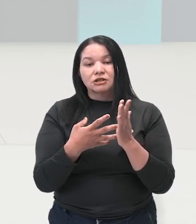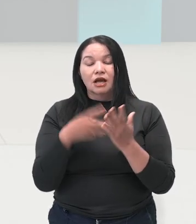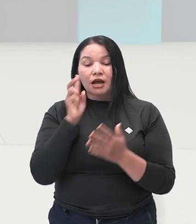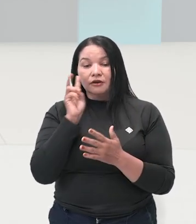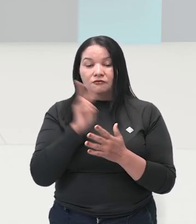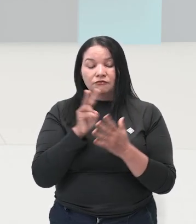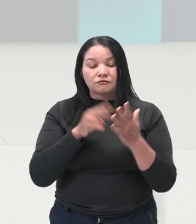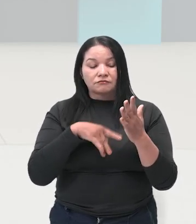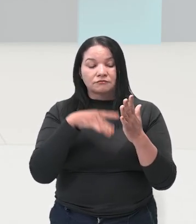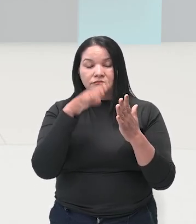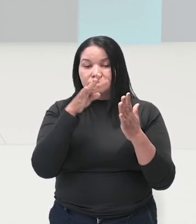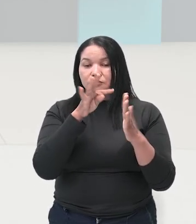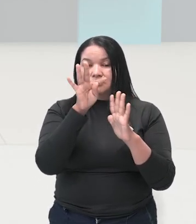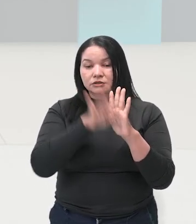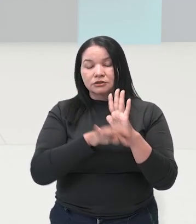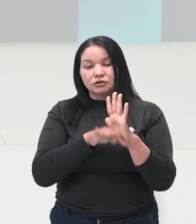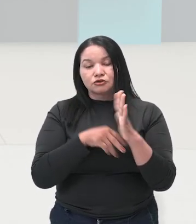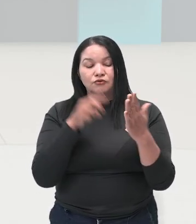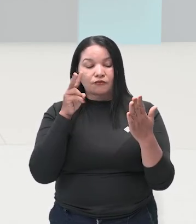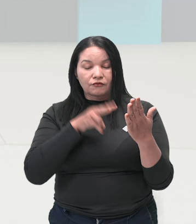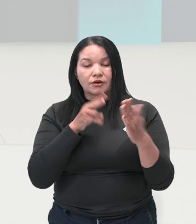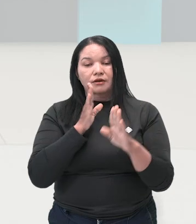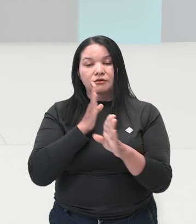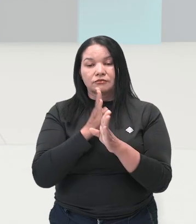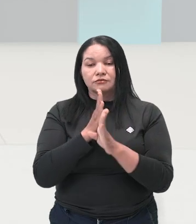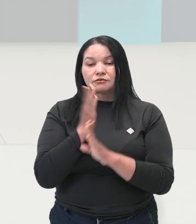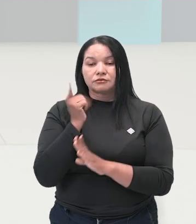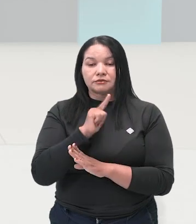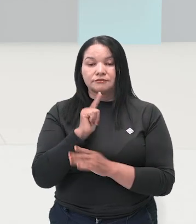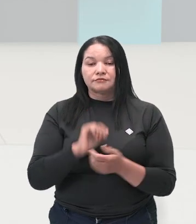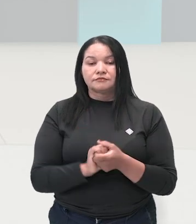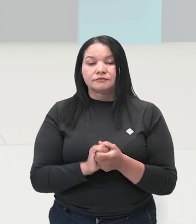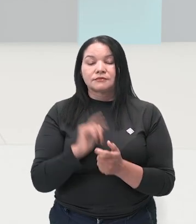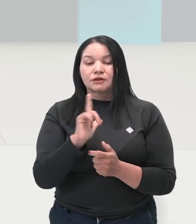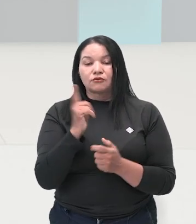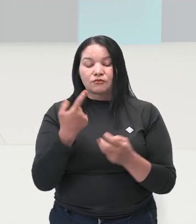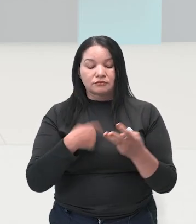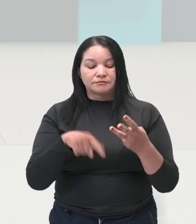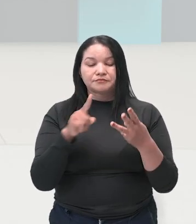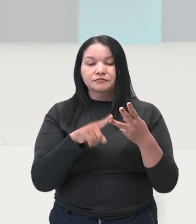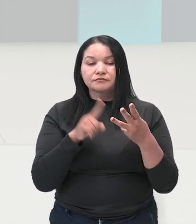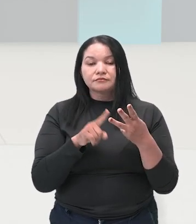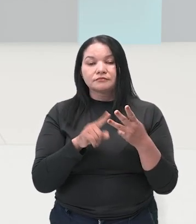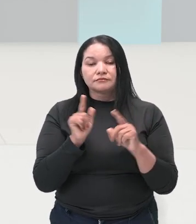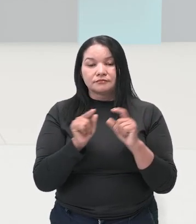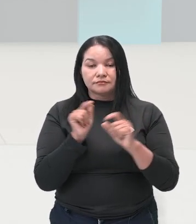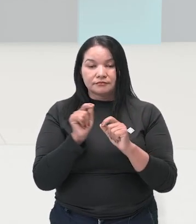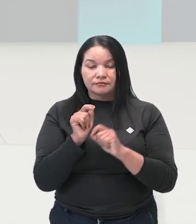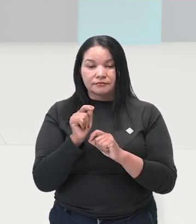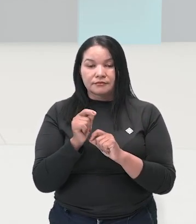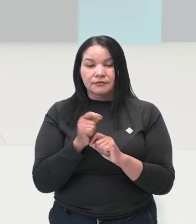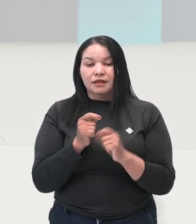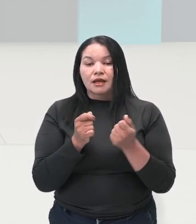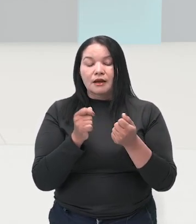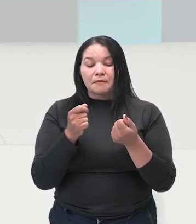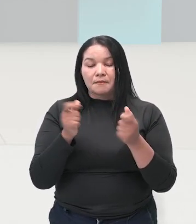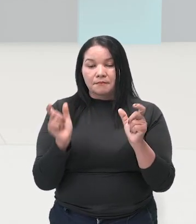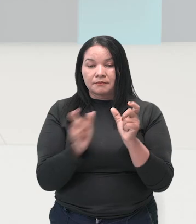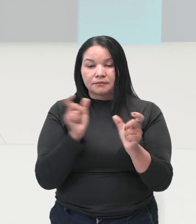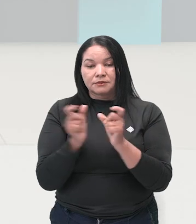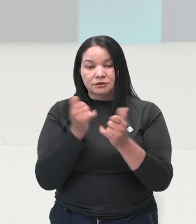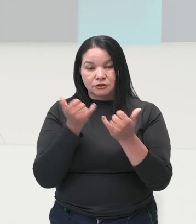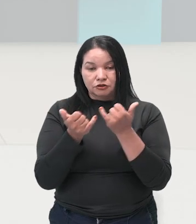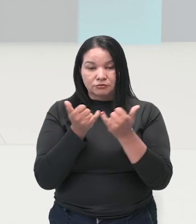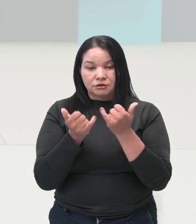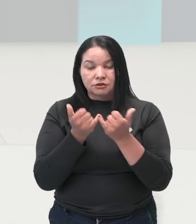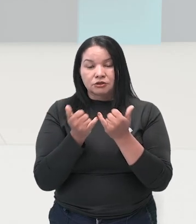sobre o texto. Cognatos. O que são cognatos? São palavras semelhantes em diferentes idiomas que